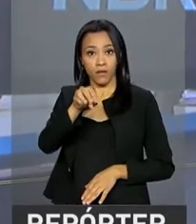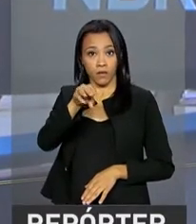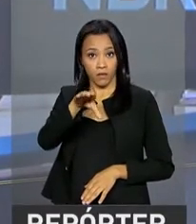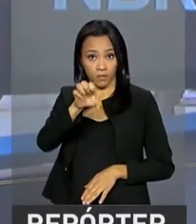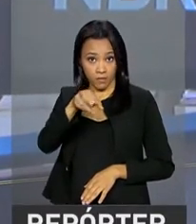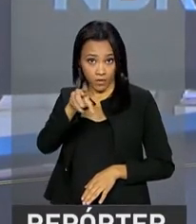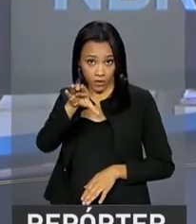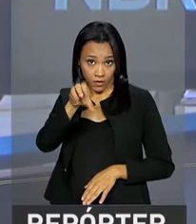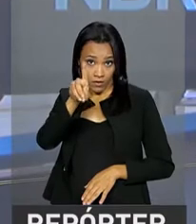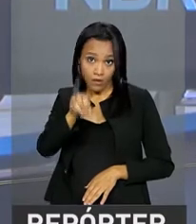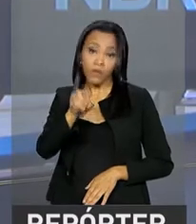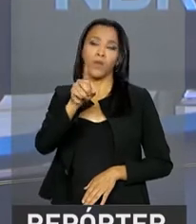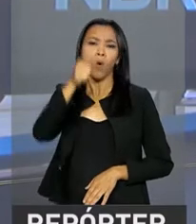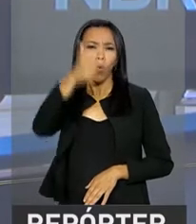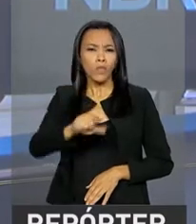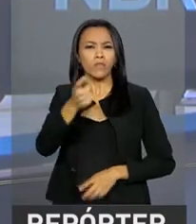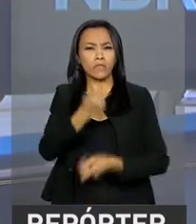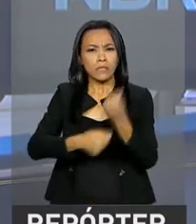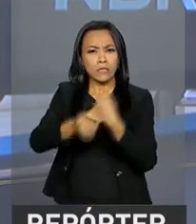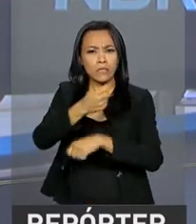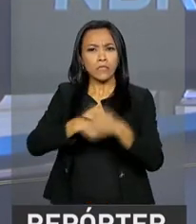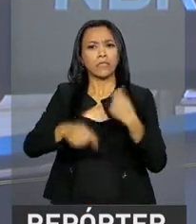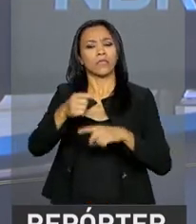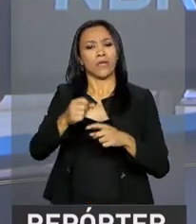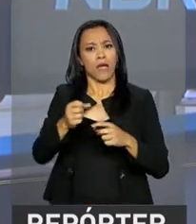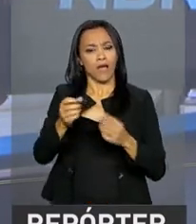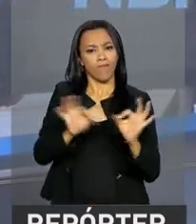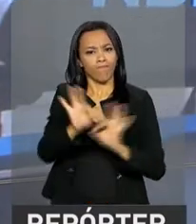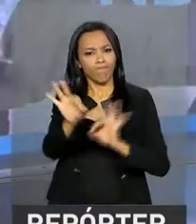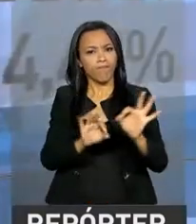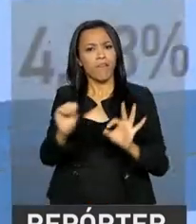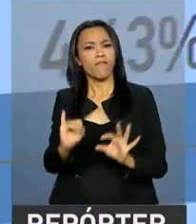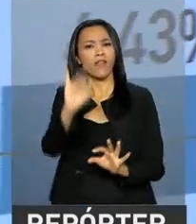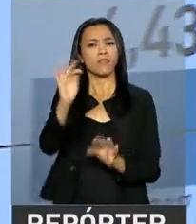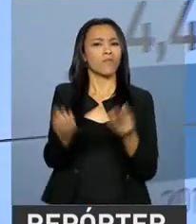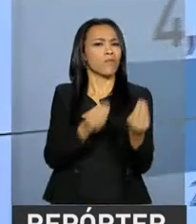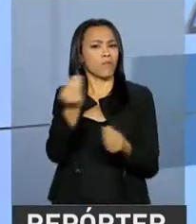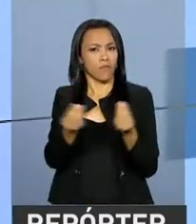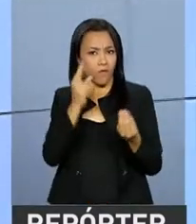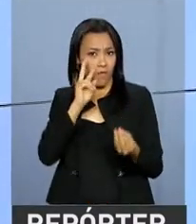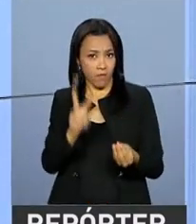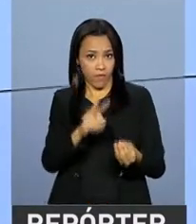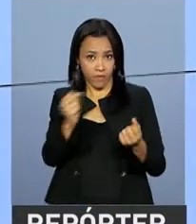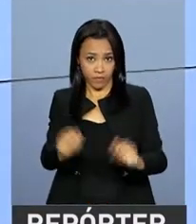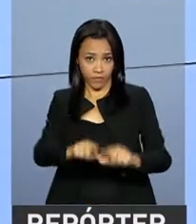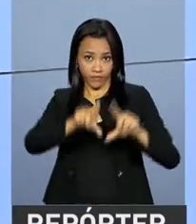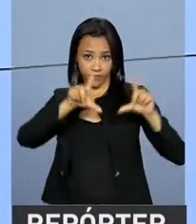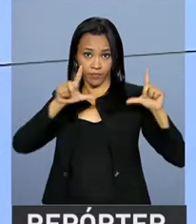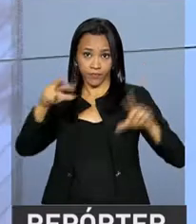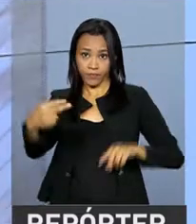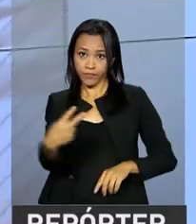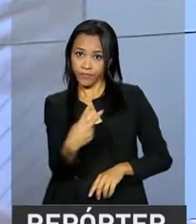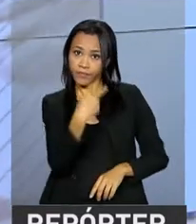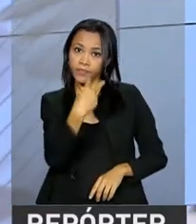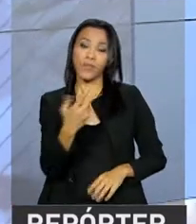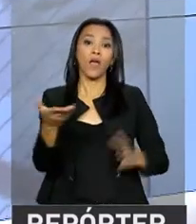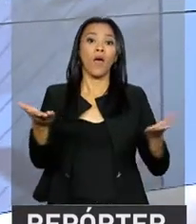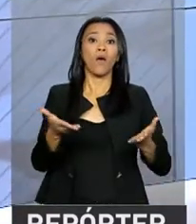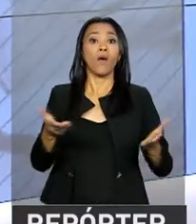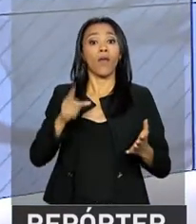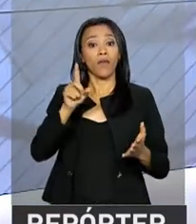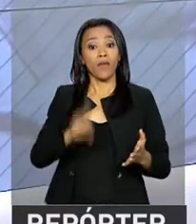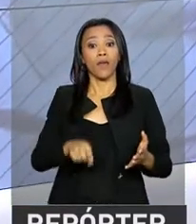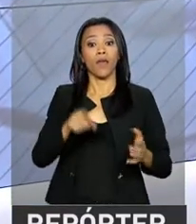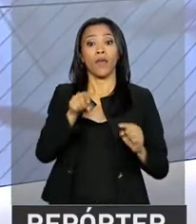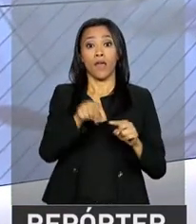a previsão para a inflação no final deste ano vamos colocar os números aqui no telão para que a previsão agora é que a